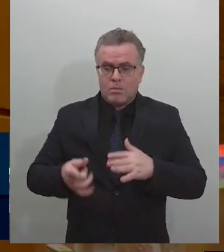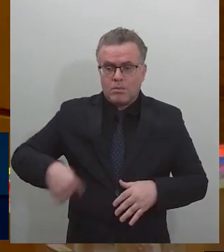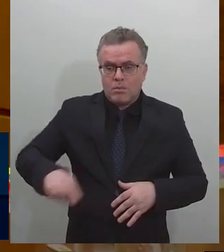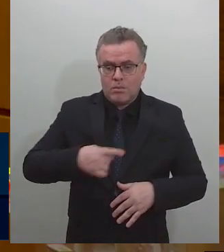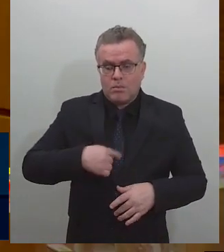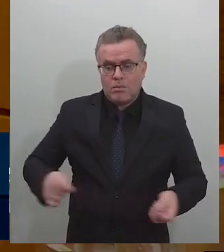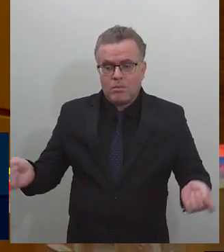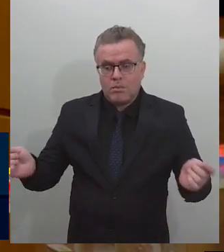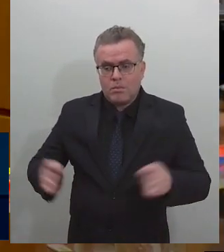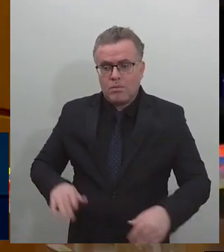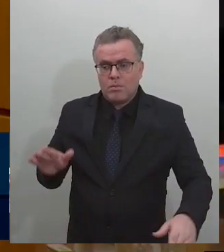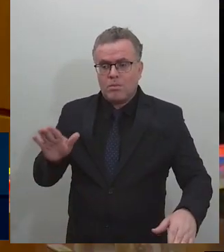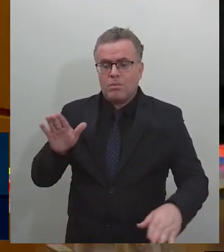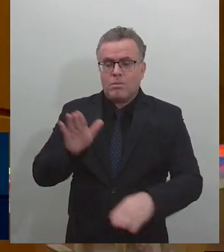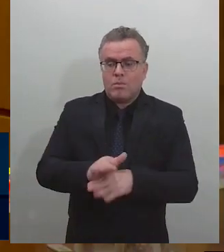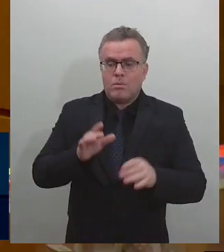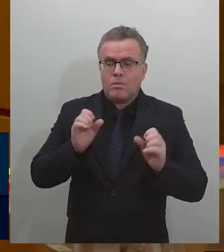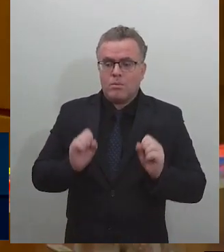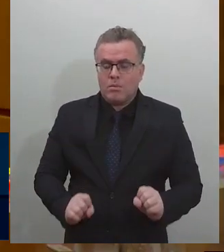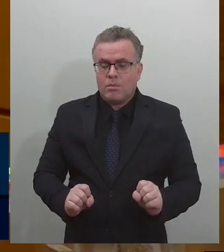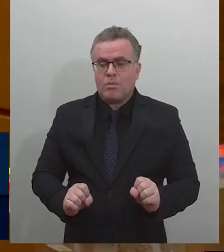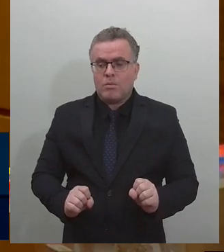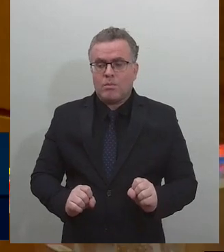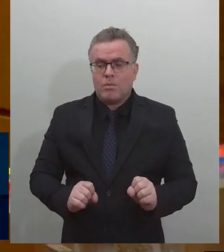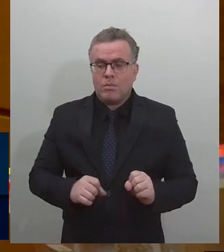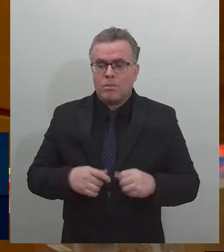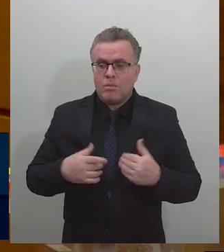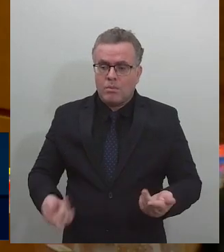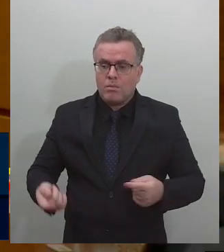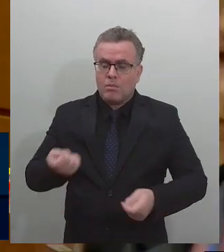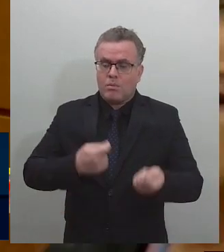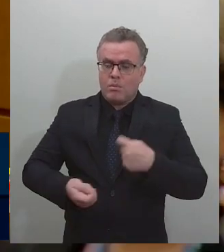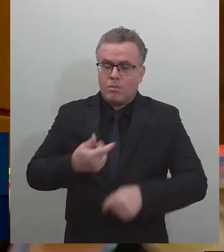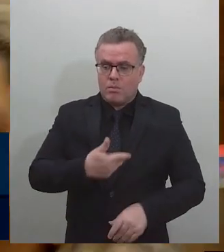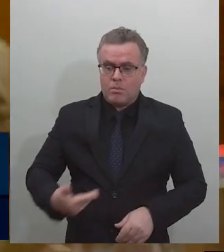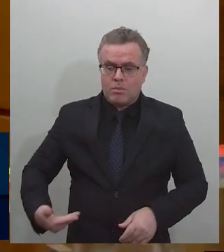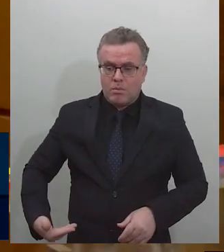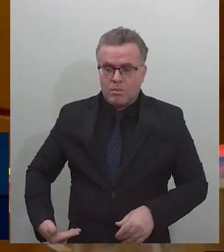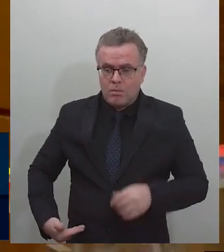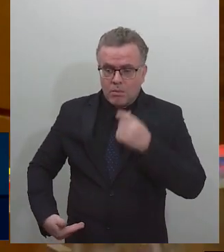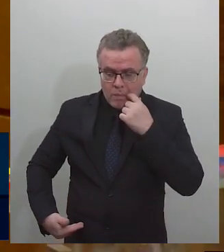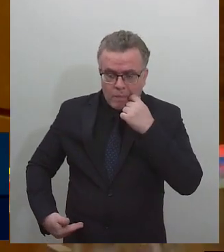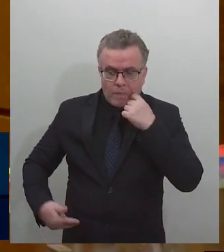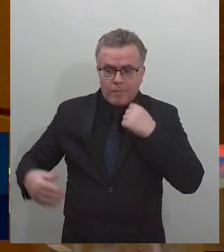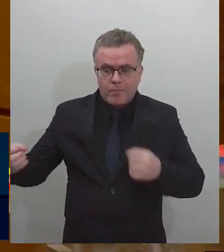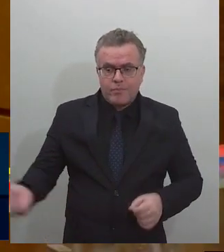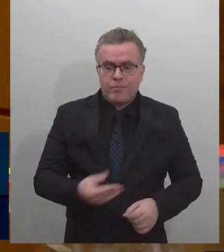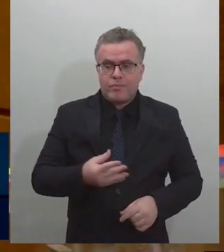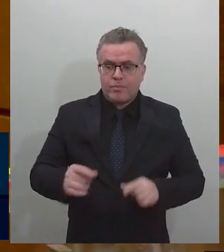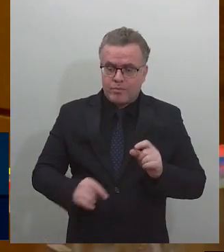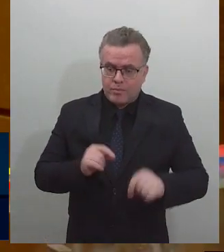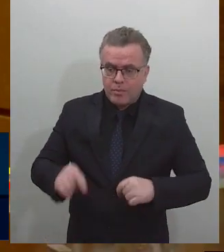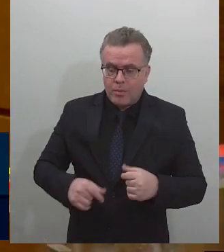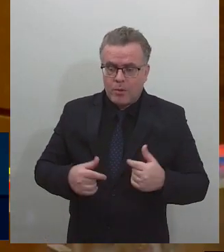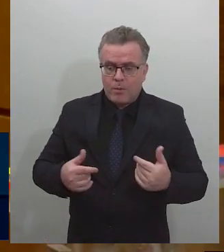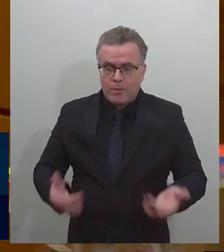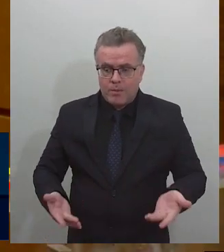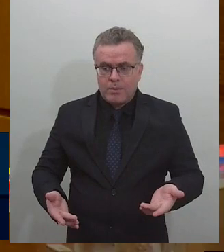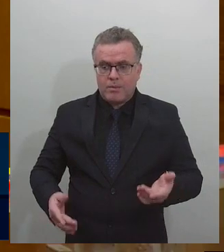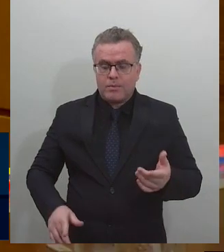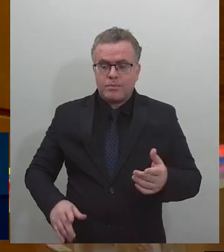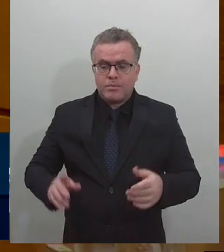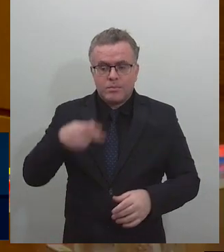na administração pública e na renovação, né, da política sergipana